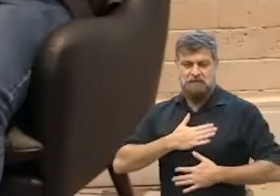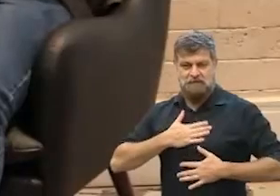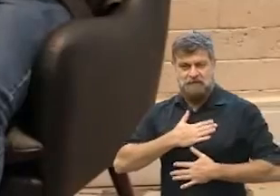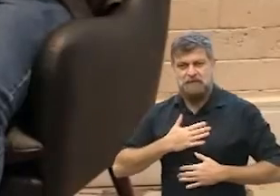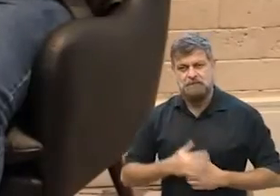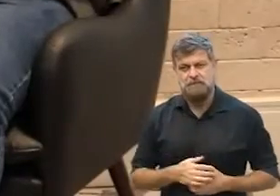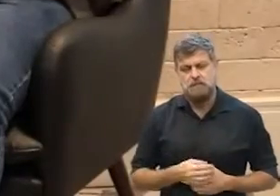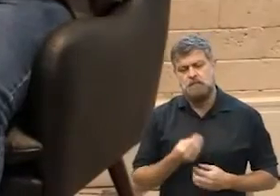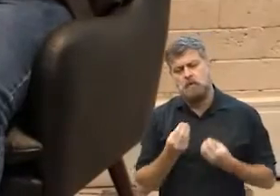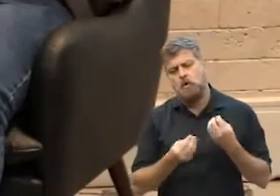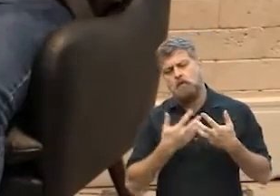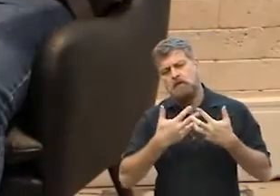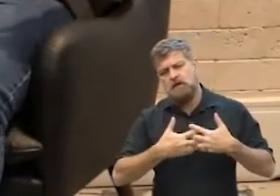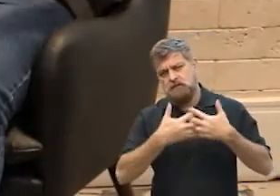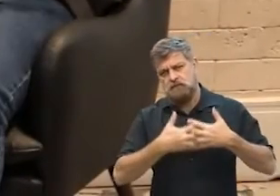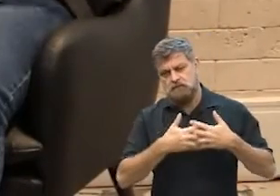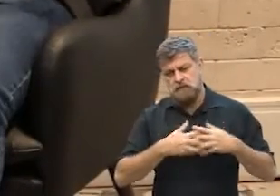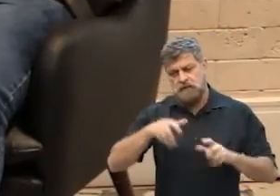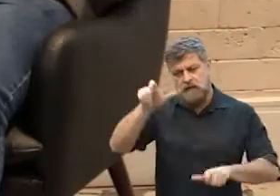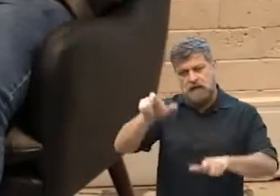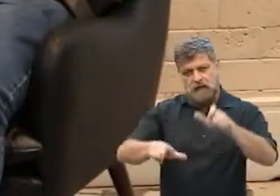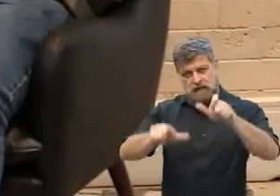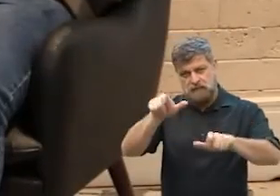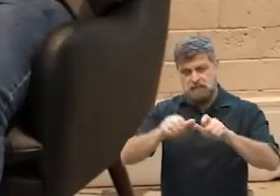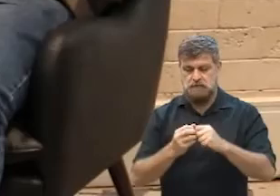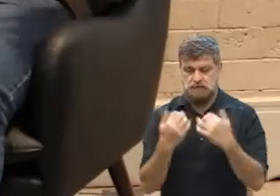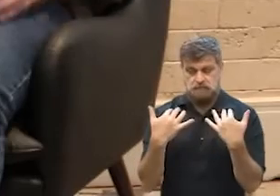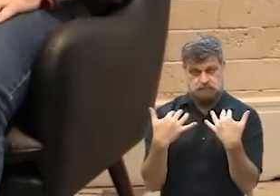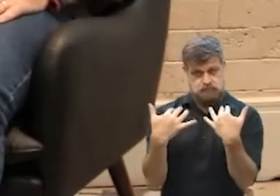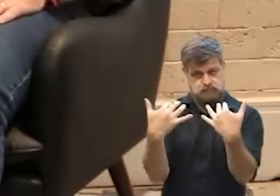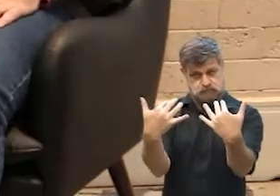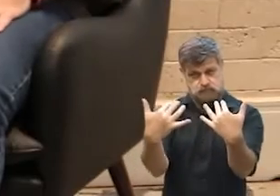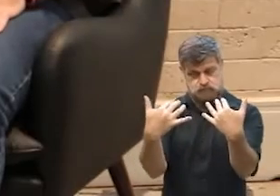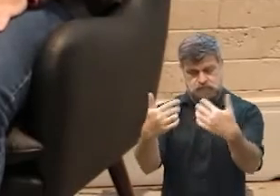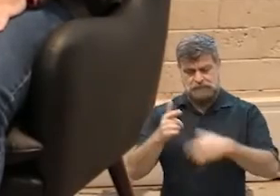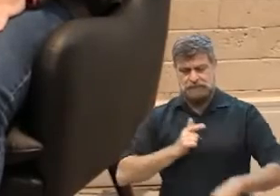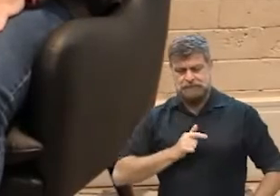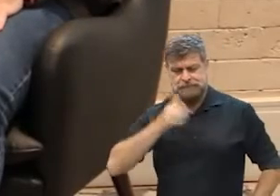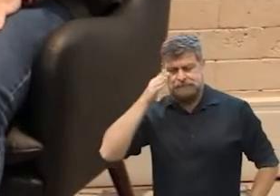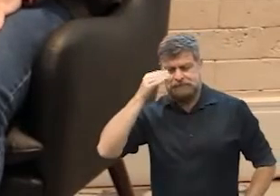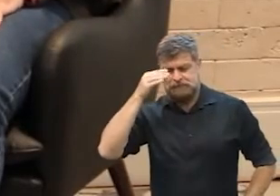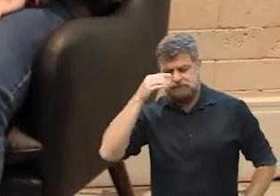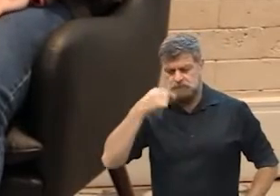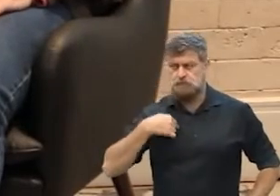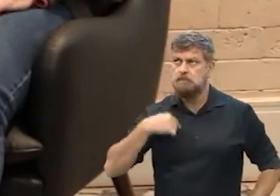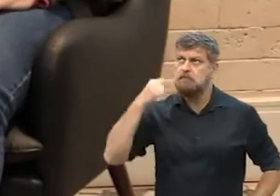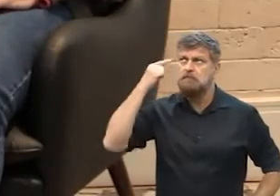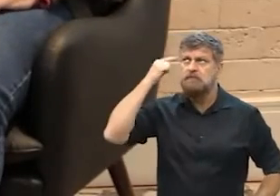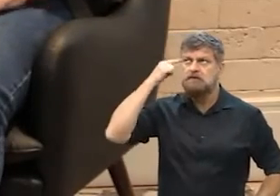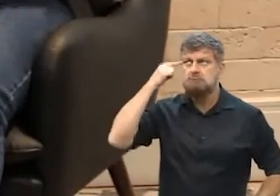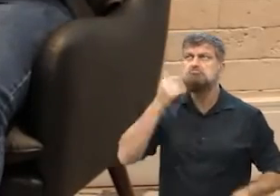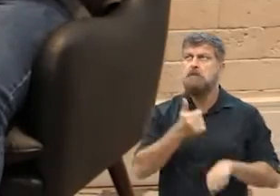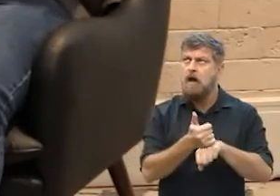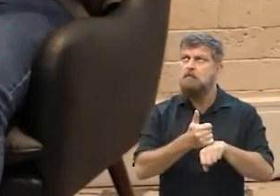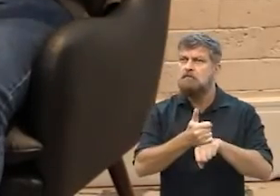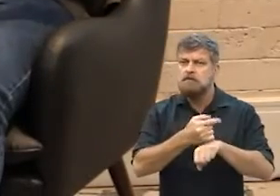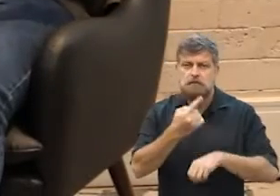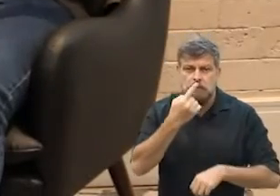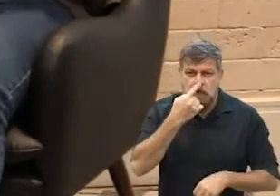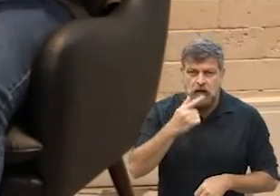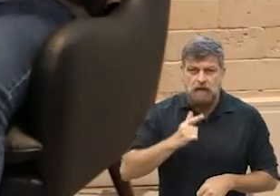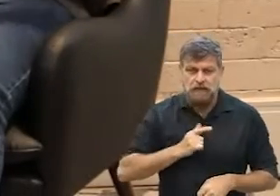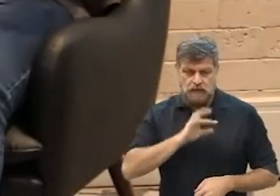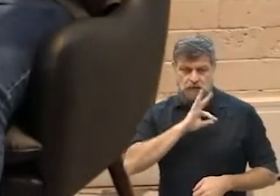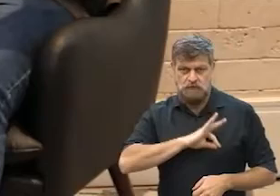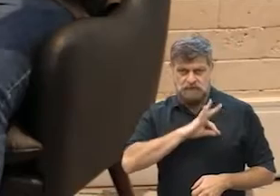Como funciona, Leandro? O pessoal que está em casa, que esteja interessado na profissão e tudo mais, tem um